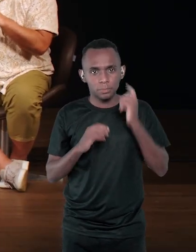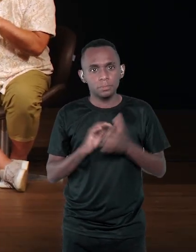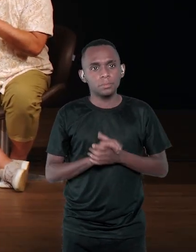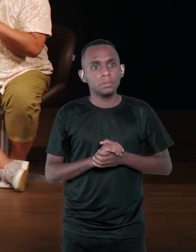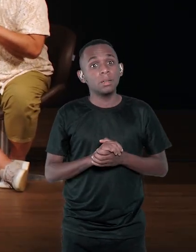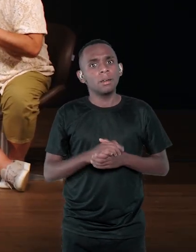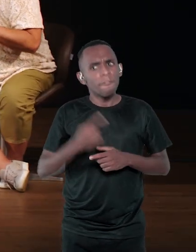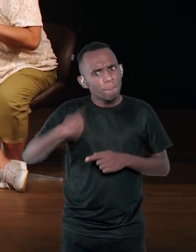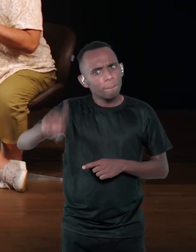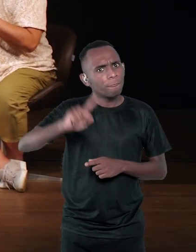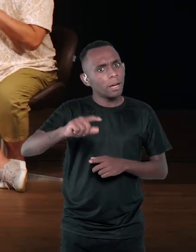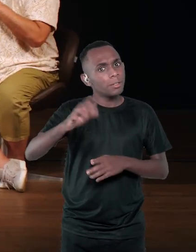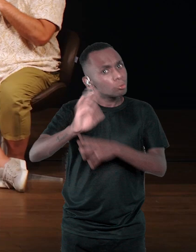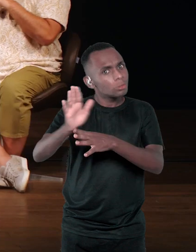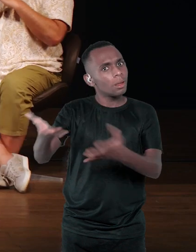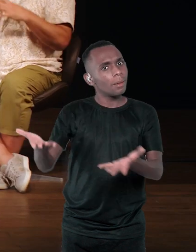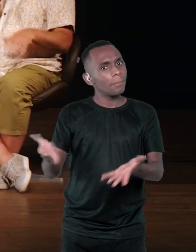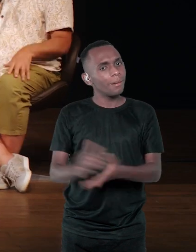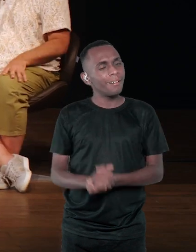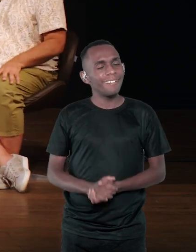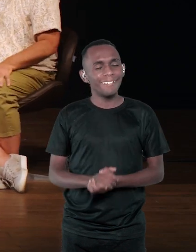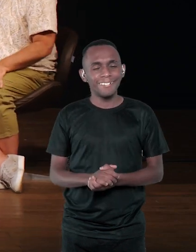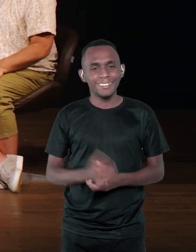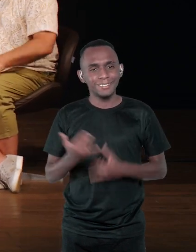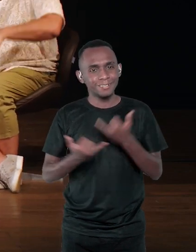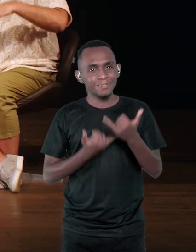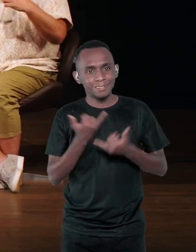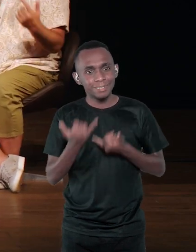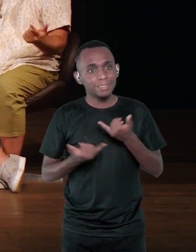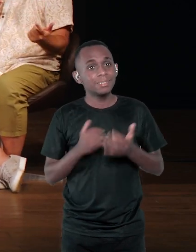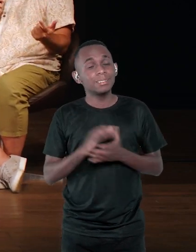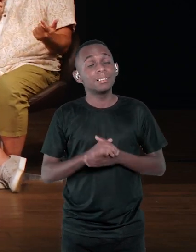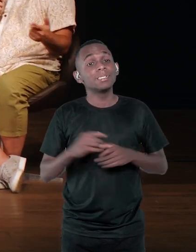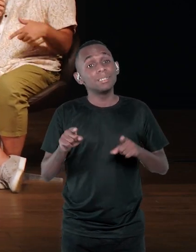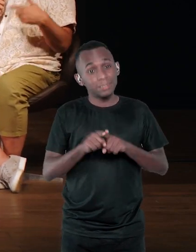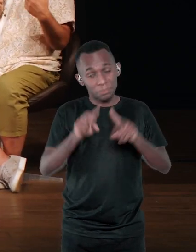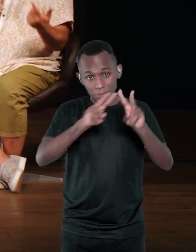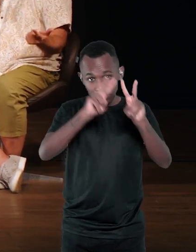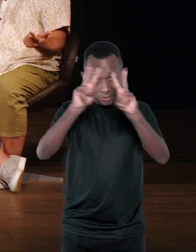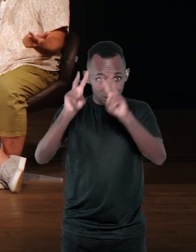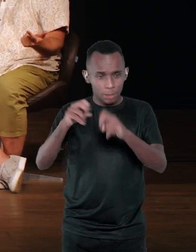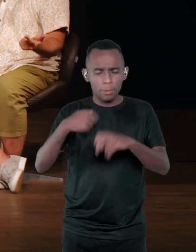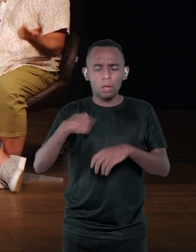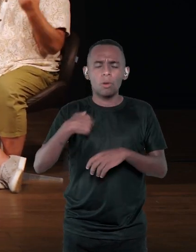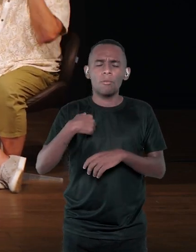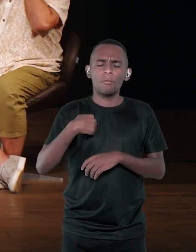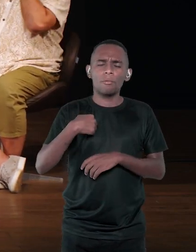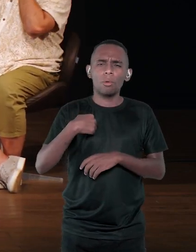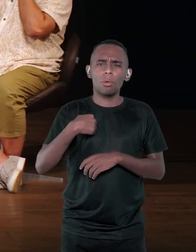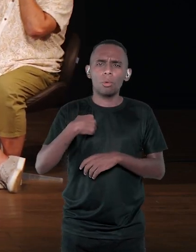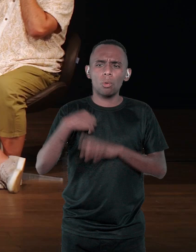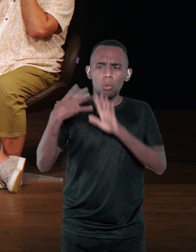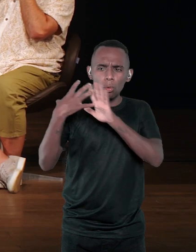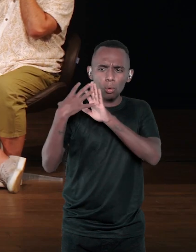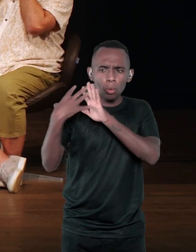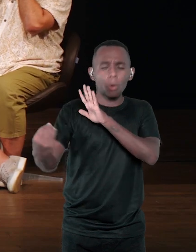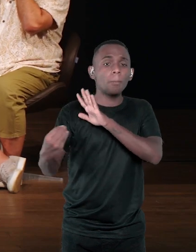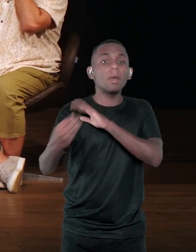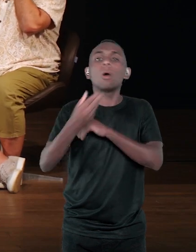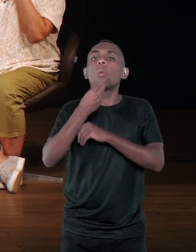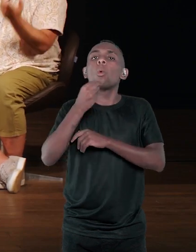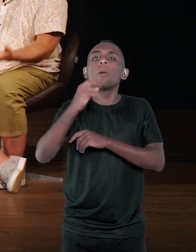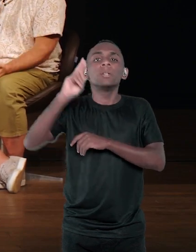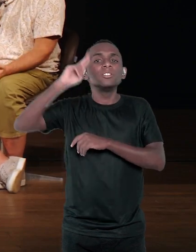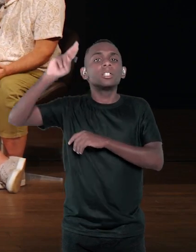Vai no cinema! Olha aqui. Aliás, vou fazer um parênteses, vou imitar o Spielberg, que eu fui ver o filme do Spielberg, os